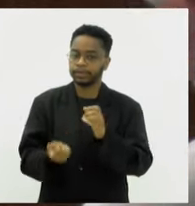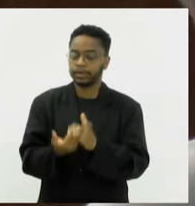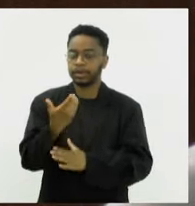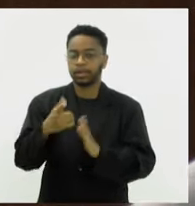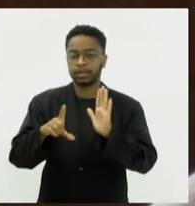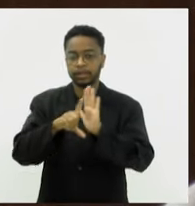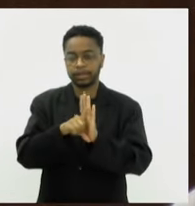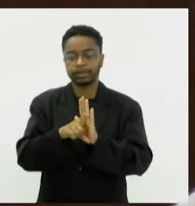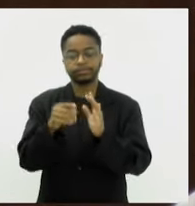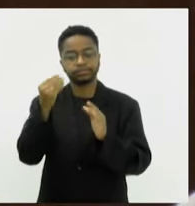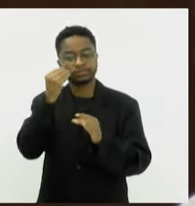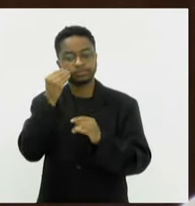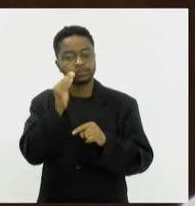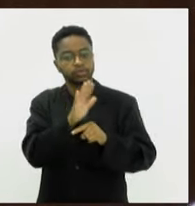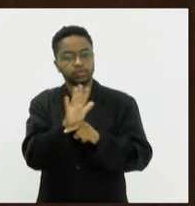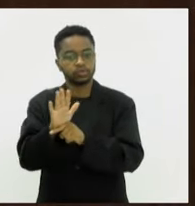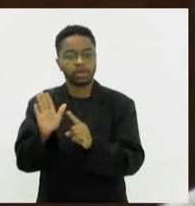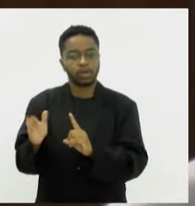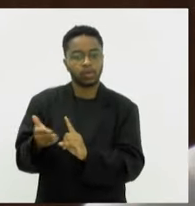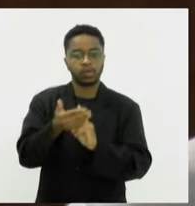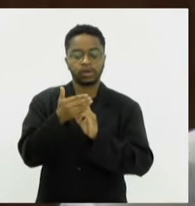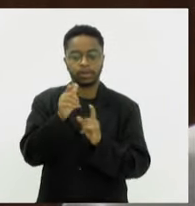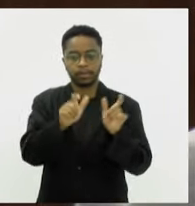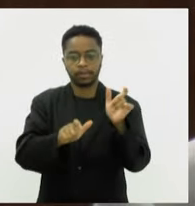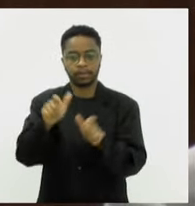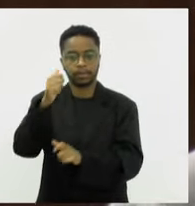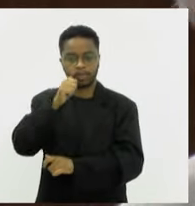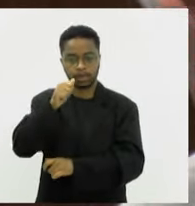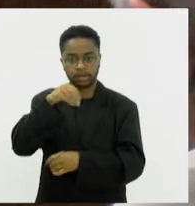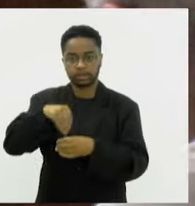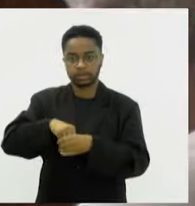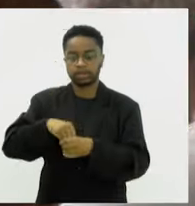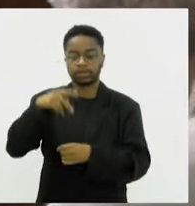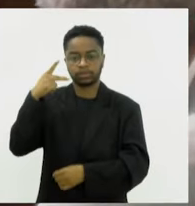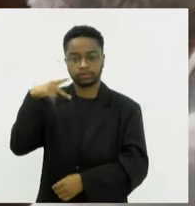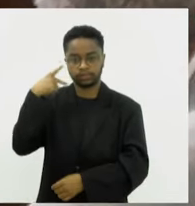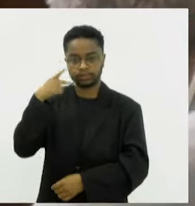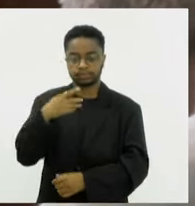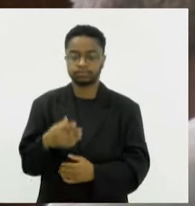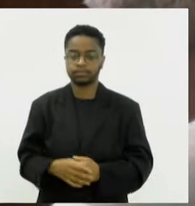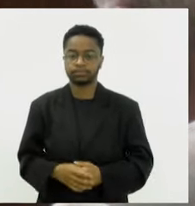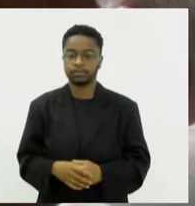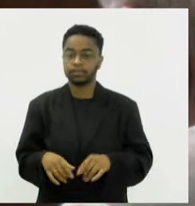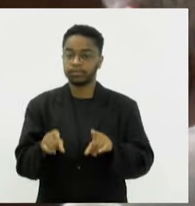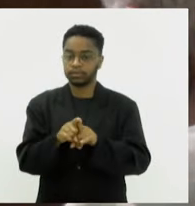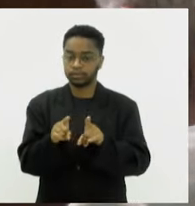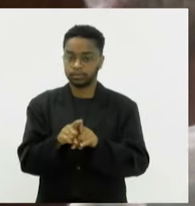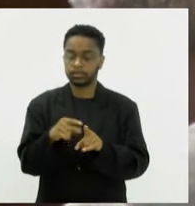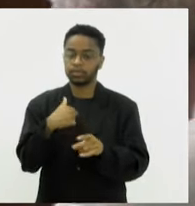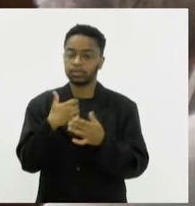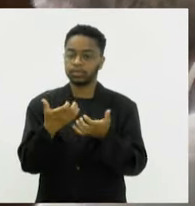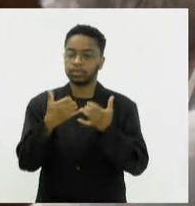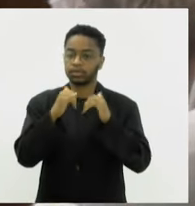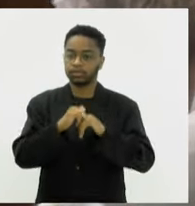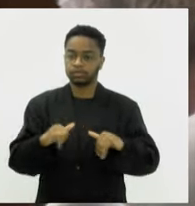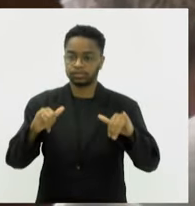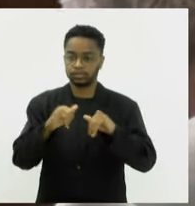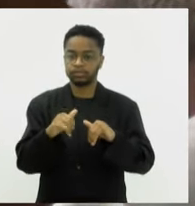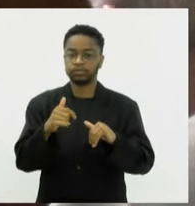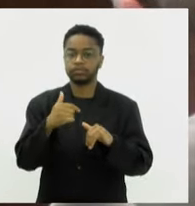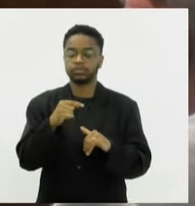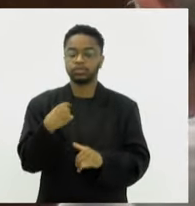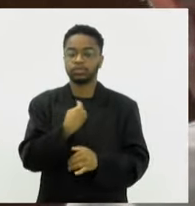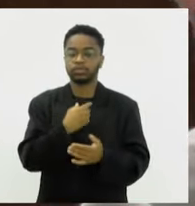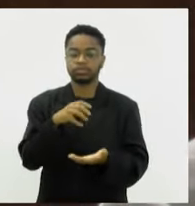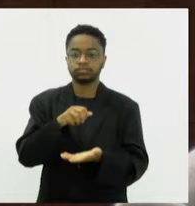nossas mulheres sejam acolhidas dentro do parlamento. E não menos importante, senhora presidente, também quero adiantar aqui que oficiamos